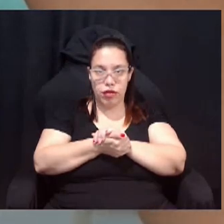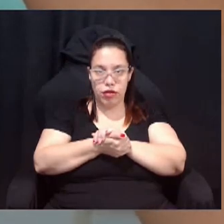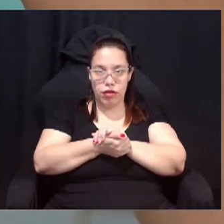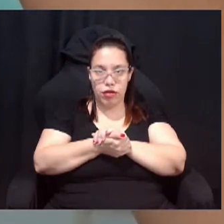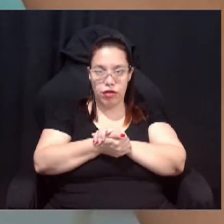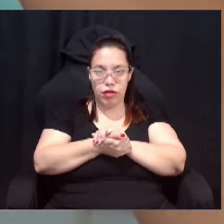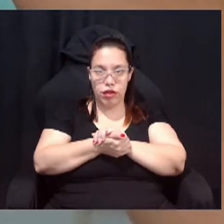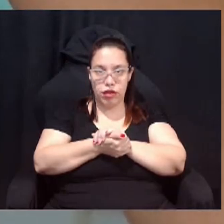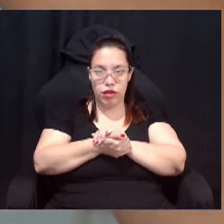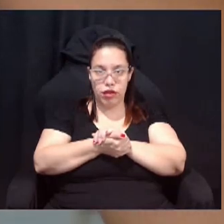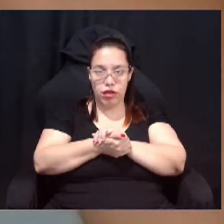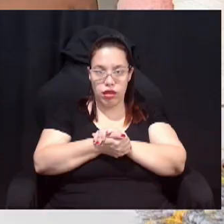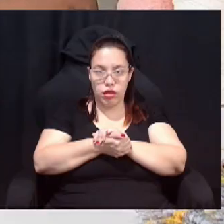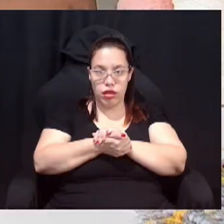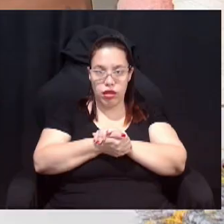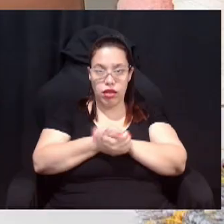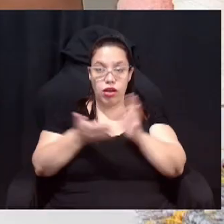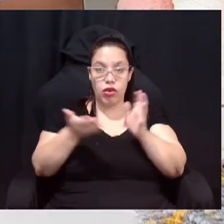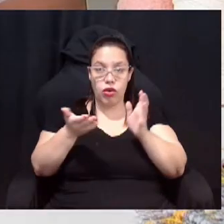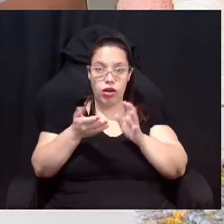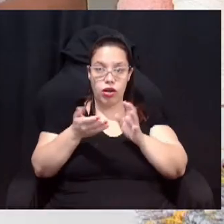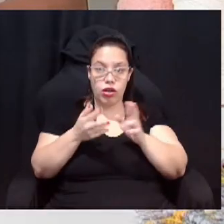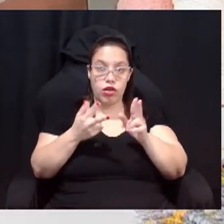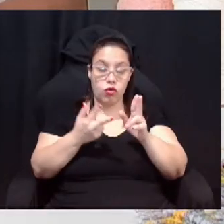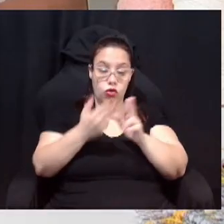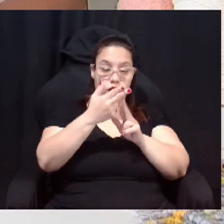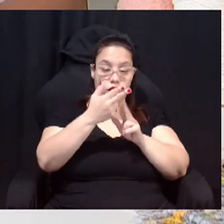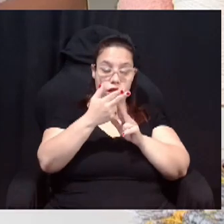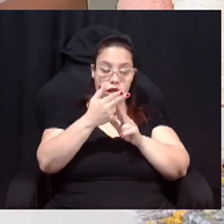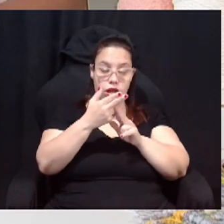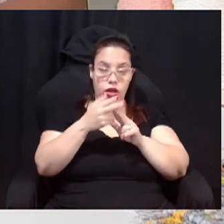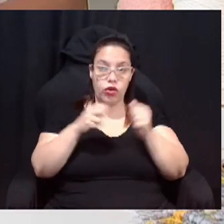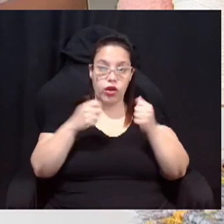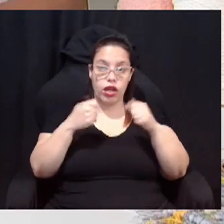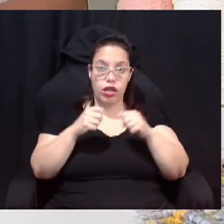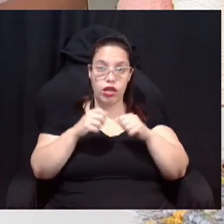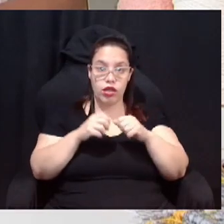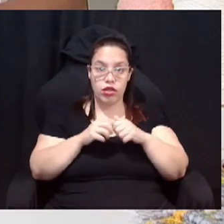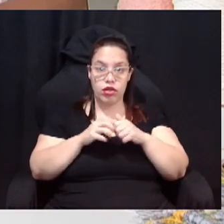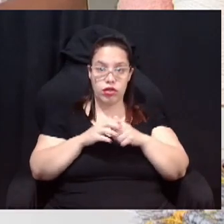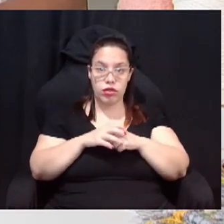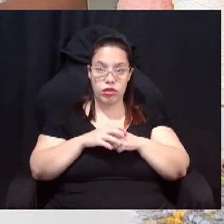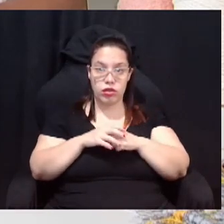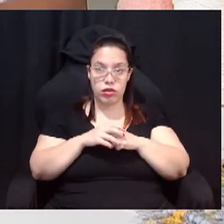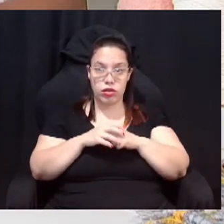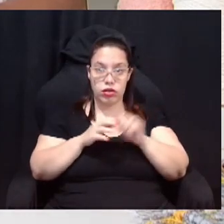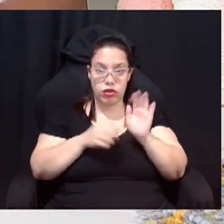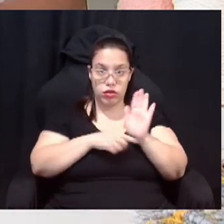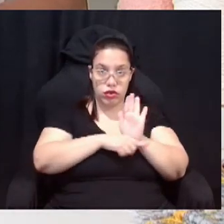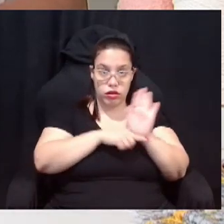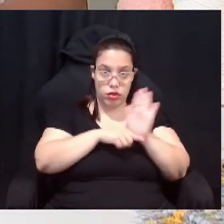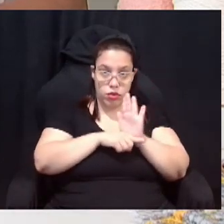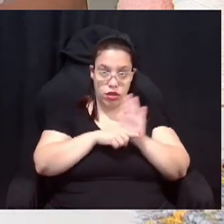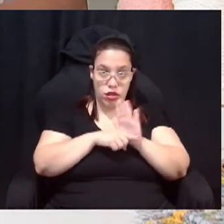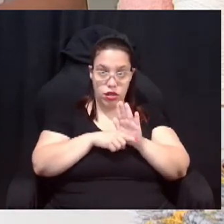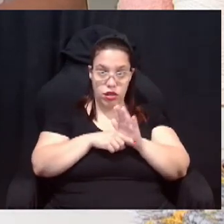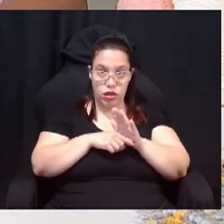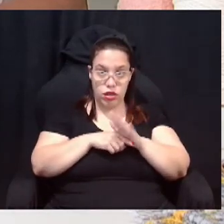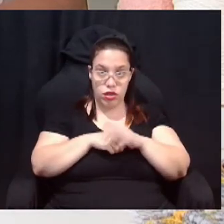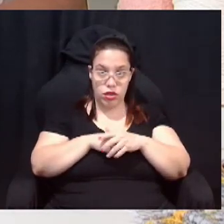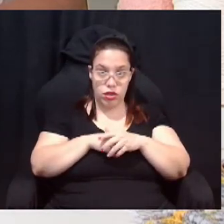aqui. Agora eu vou tirar os excessos desse lado e da parte de baixo. Agora vai arrematar a